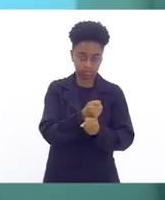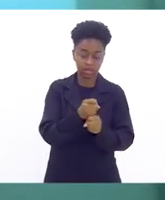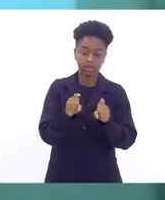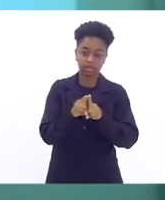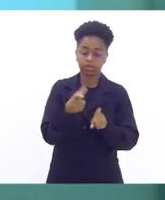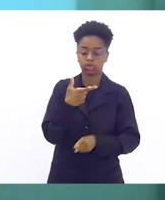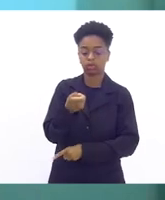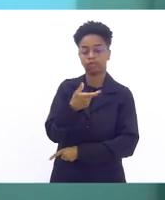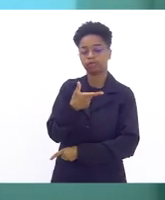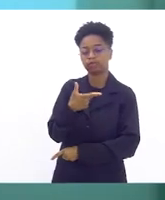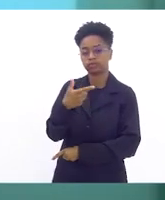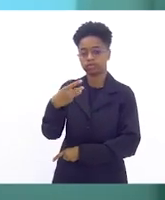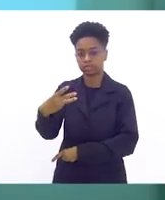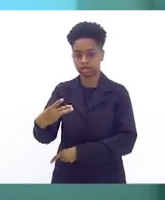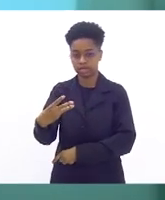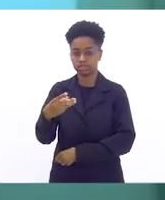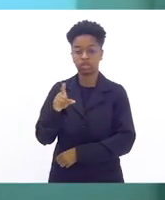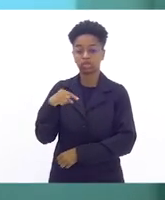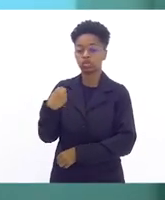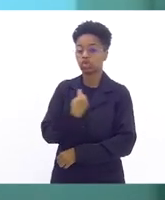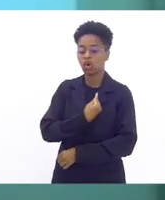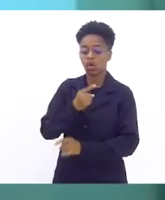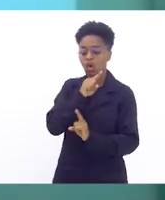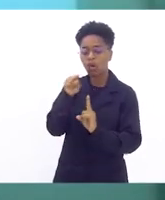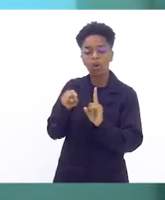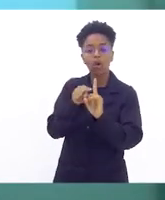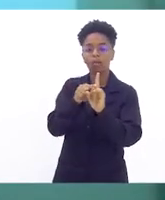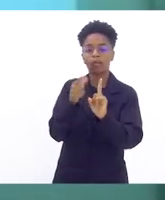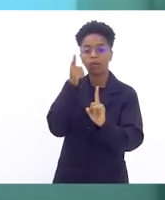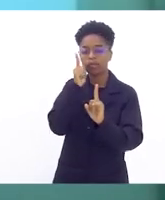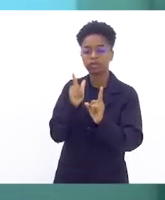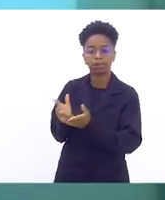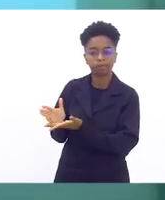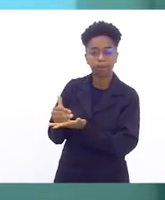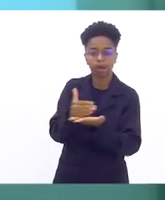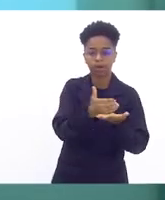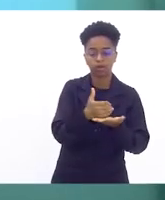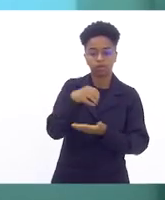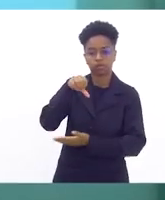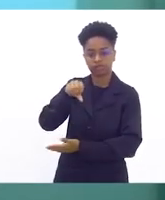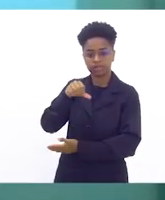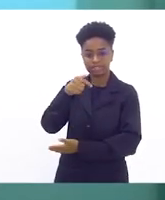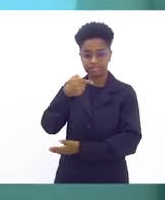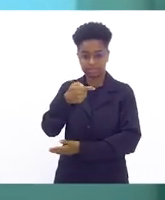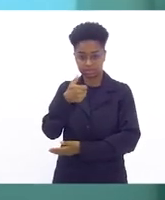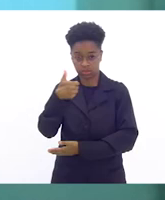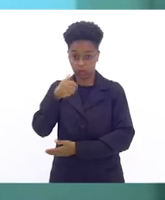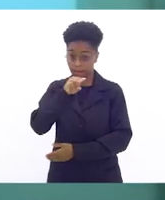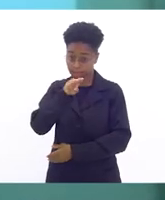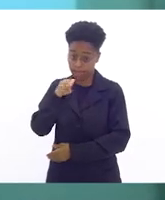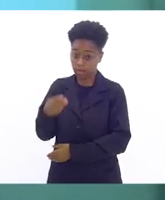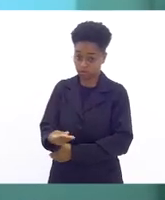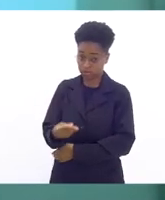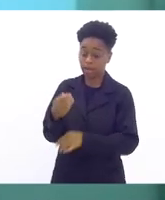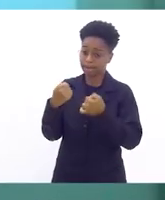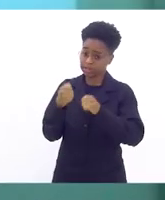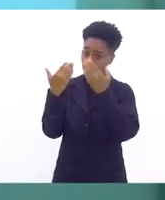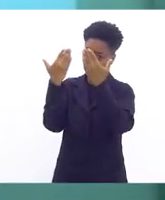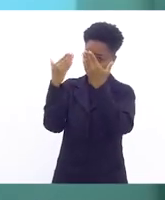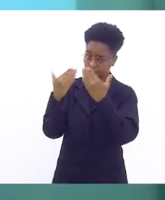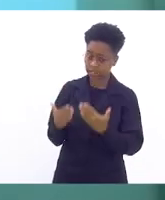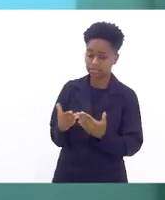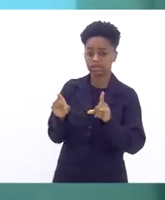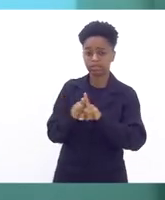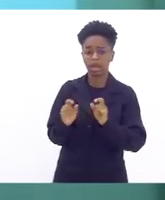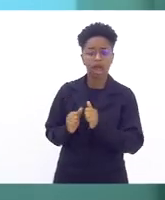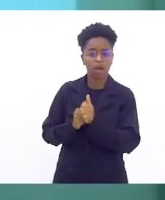receita tá estimada em 971 milhões deve ser revista acompanhando todo o